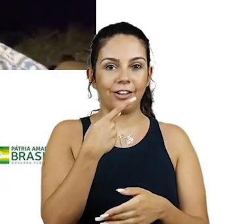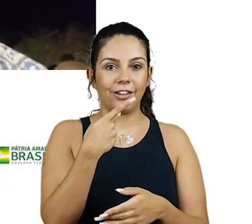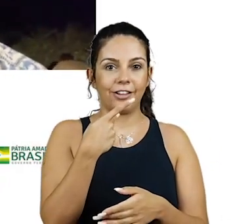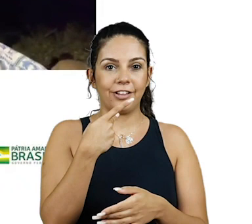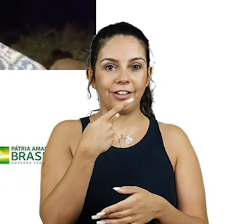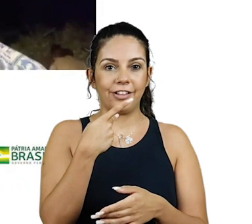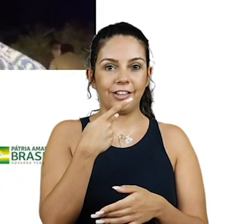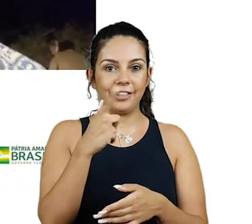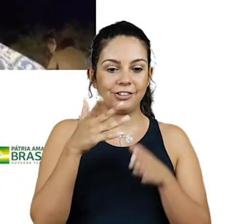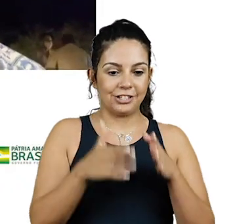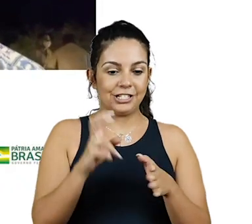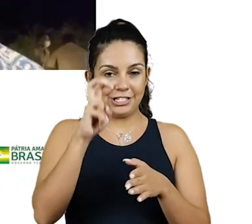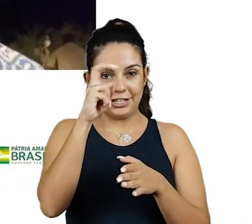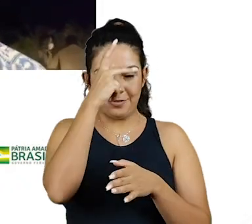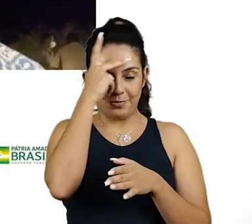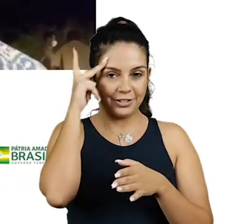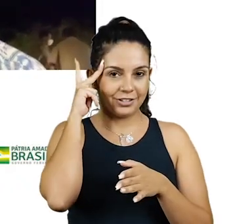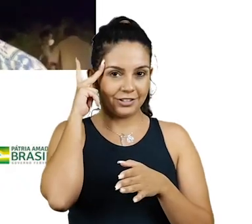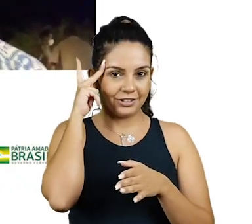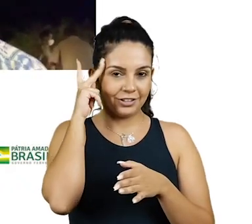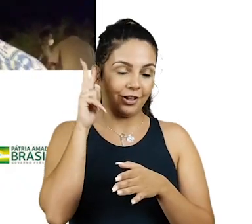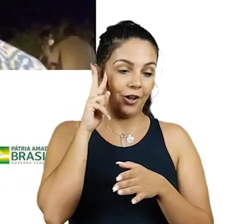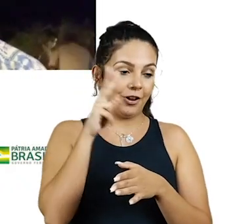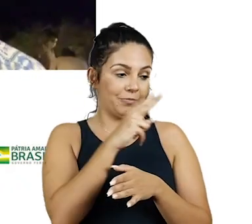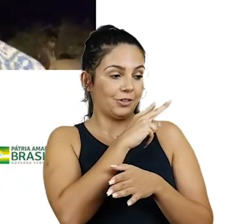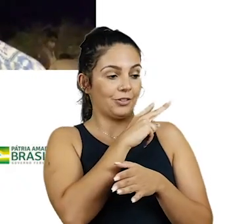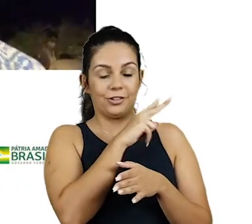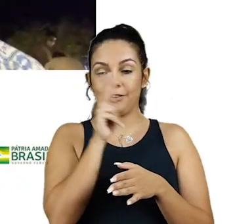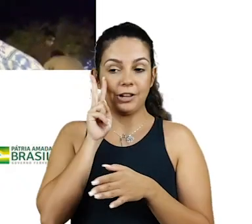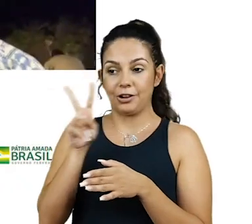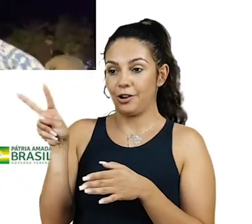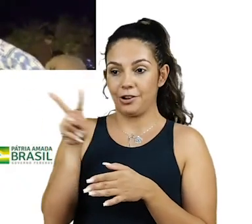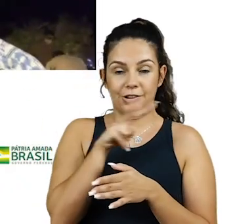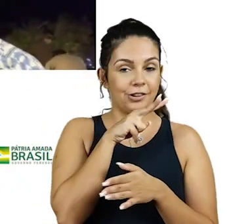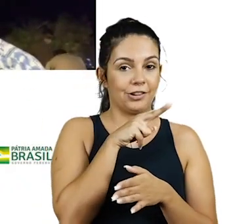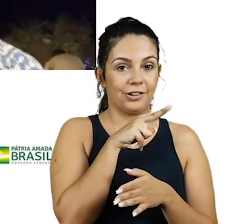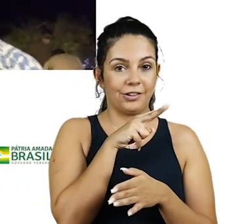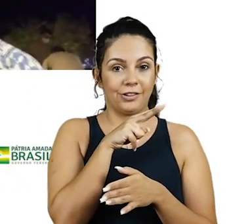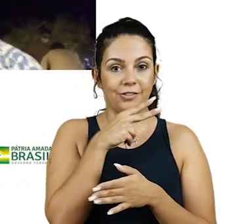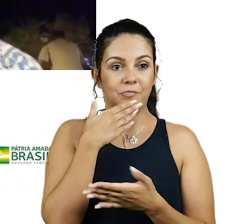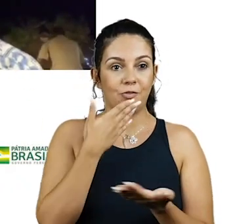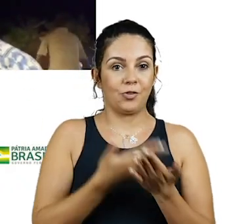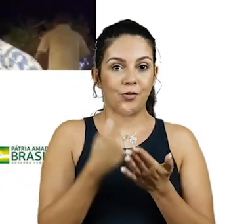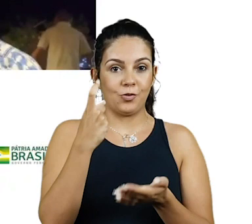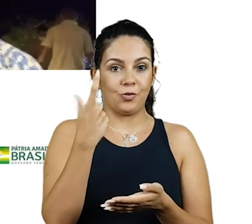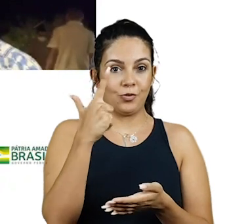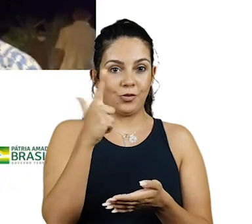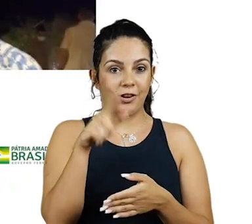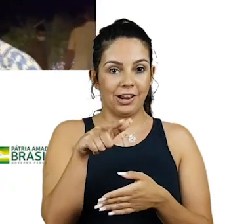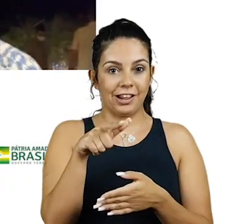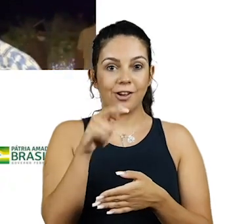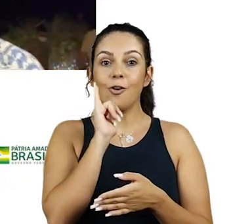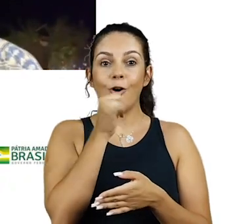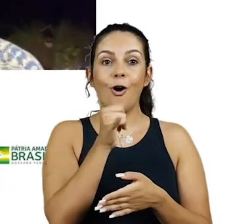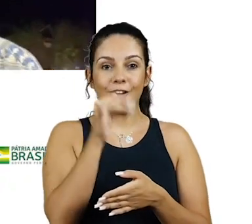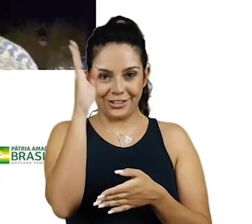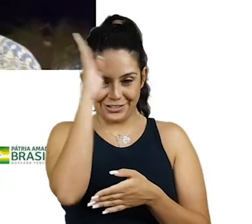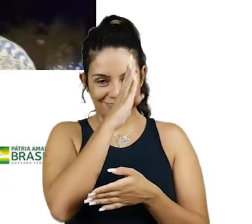chega, tinha 5 pessoas. Ele olha para trás, olha para o outro, e fala assim: puxa, eu sou o único que não sou contista